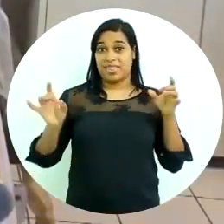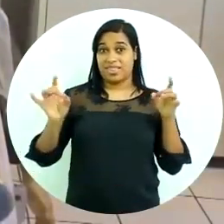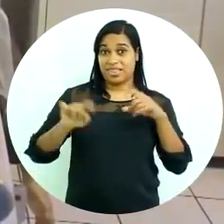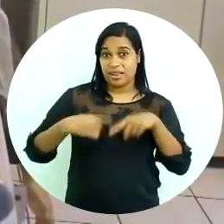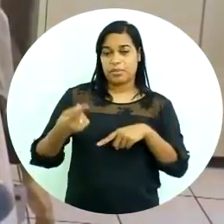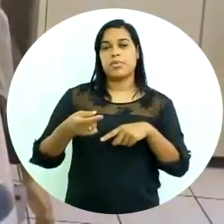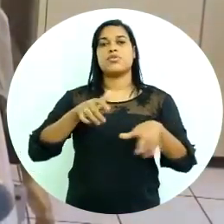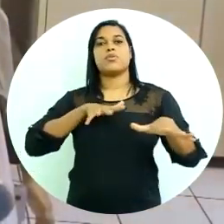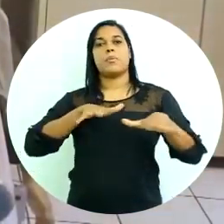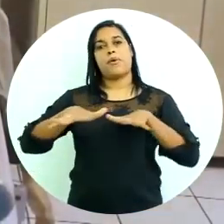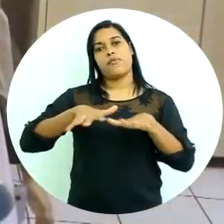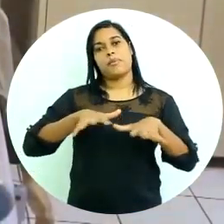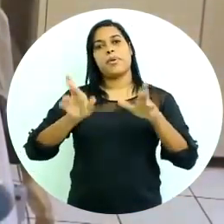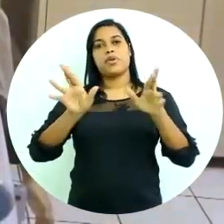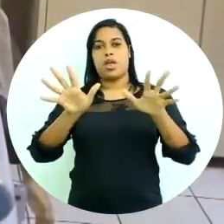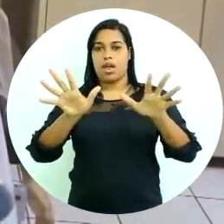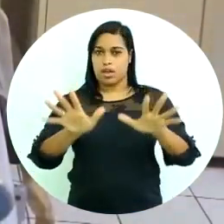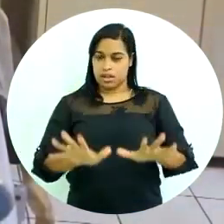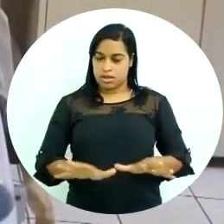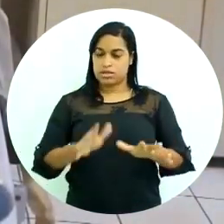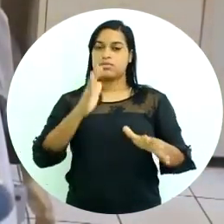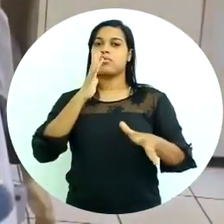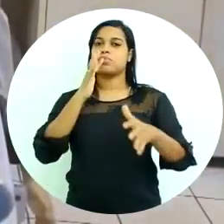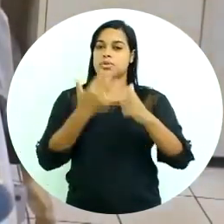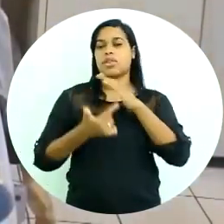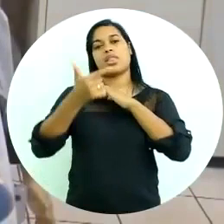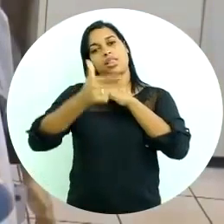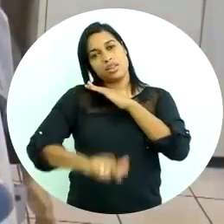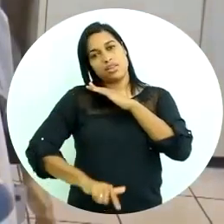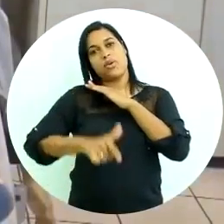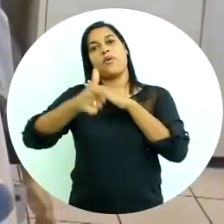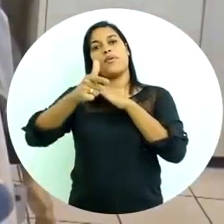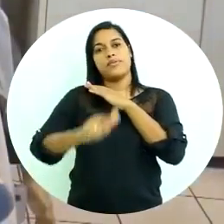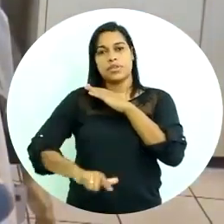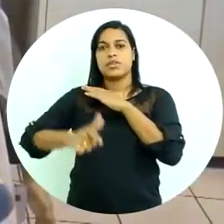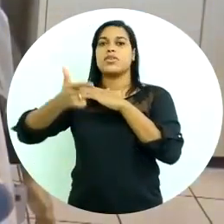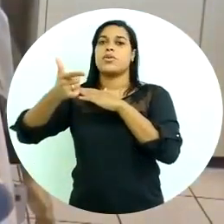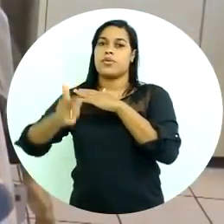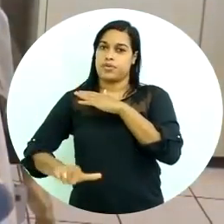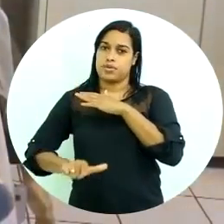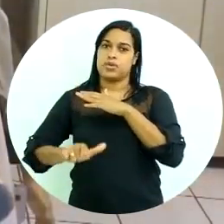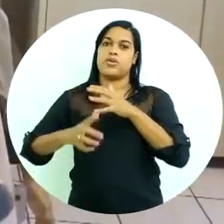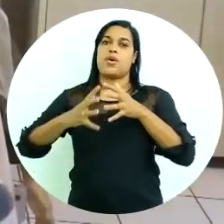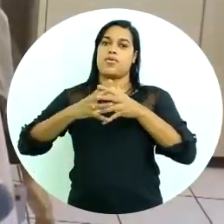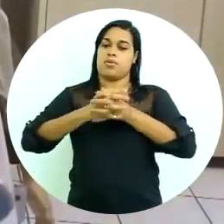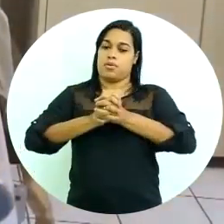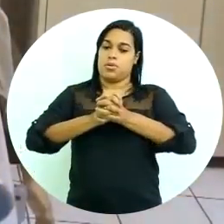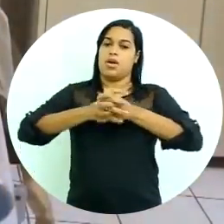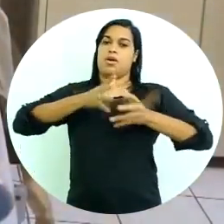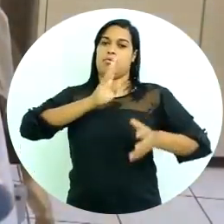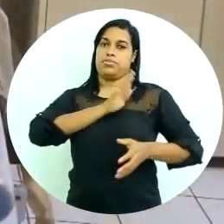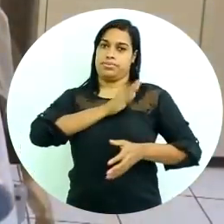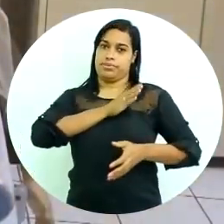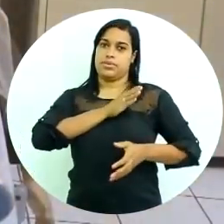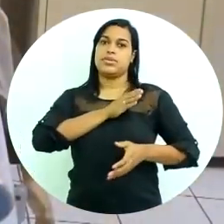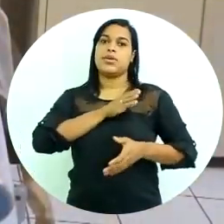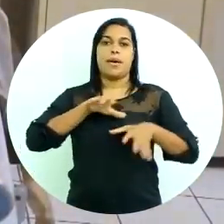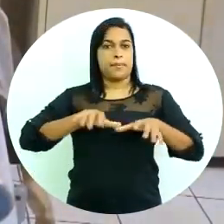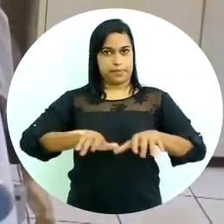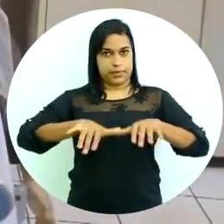movimento, o coração relaxa, se enche de sangue e a gente vai novamente comprimir esse coração.